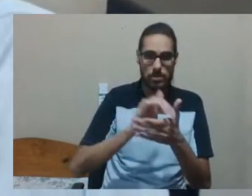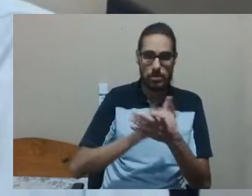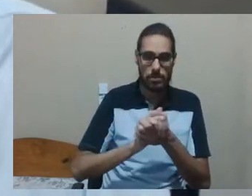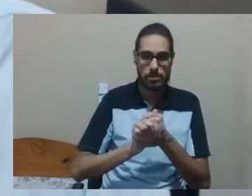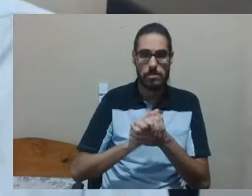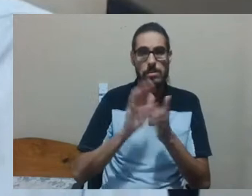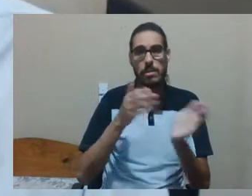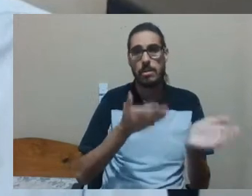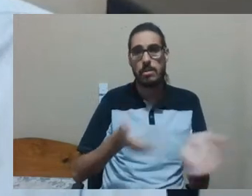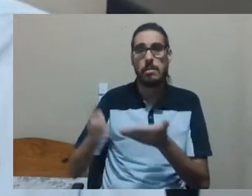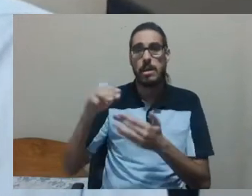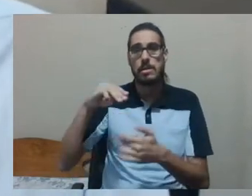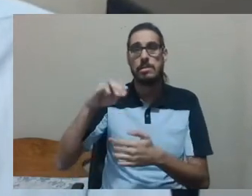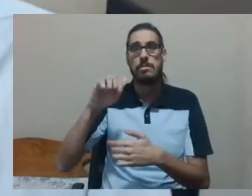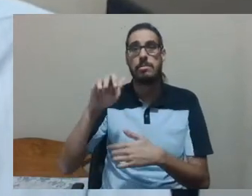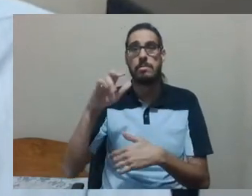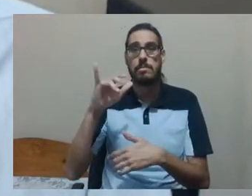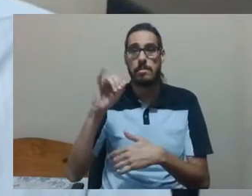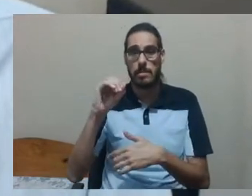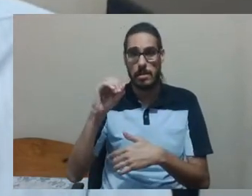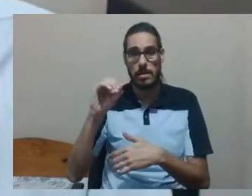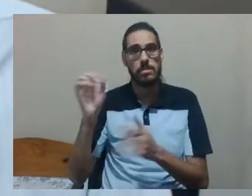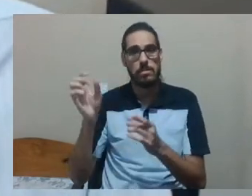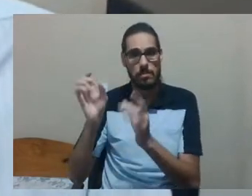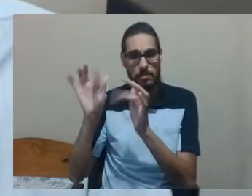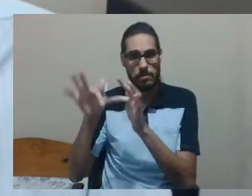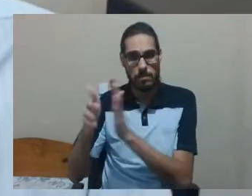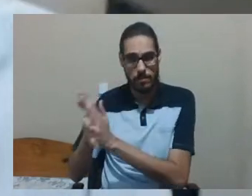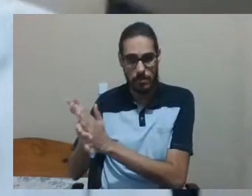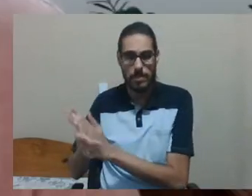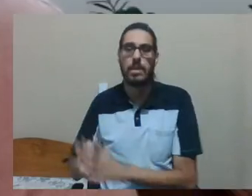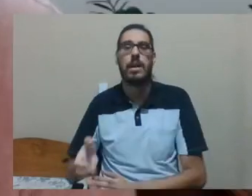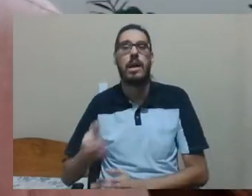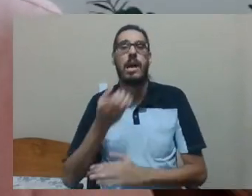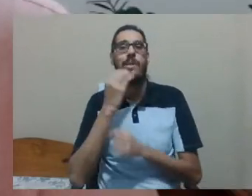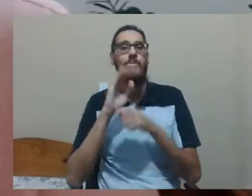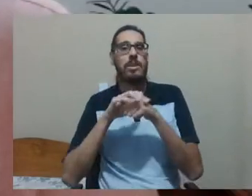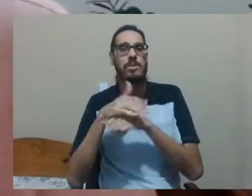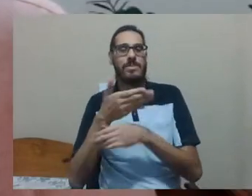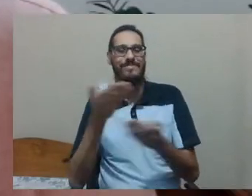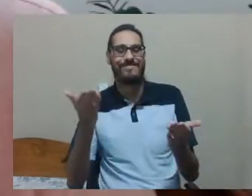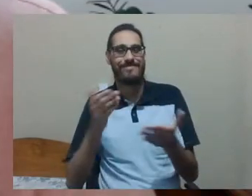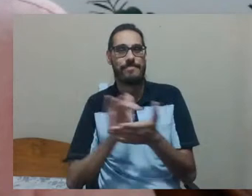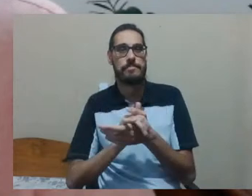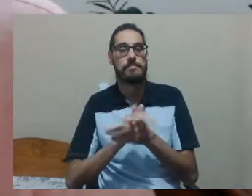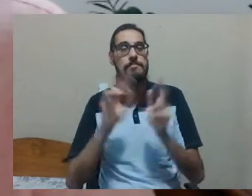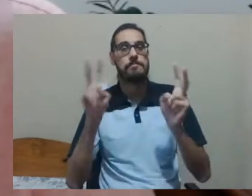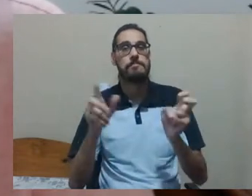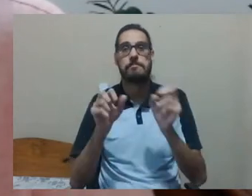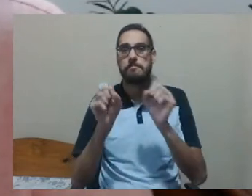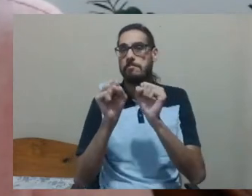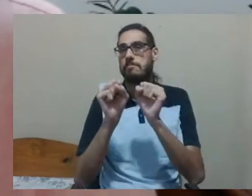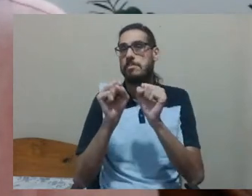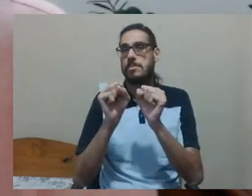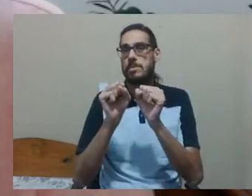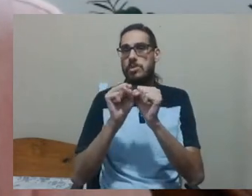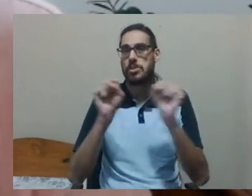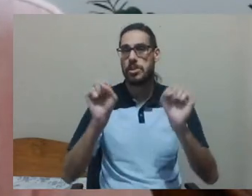para o Márcio finalizar. Bom, boa noite a todos. A questão dos sistemas, nós temos claro